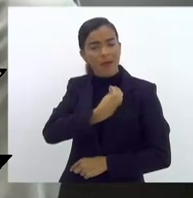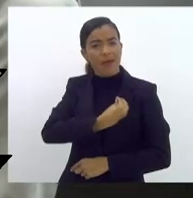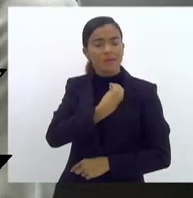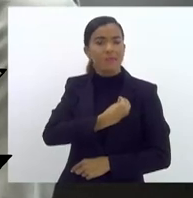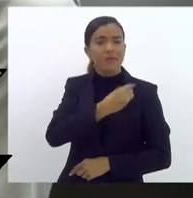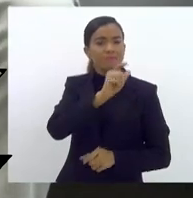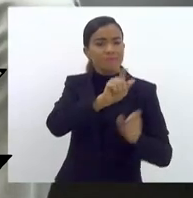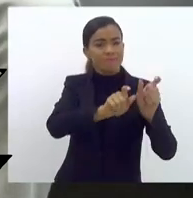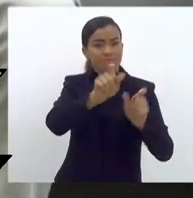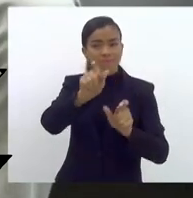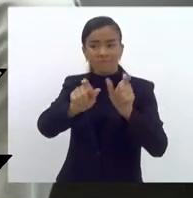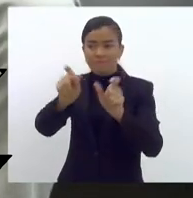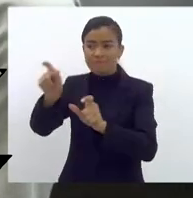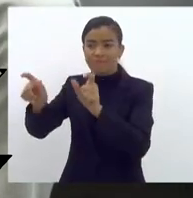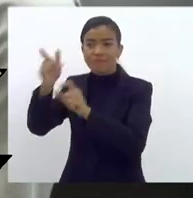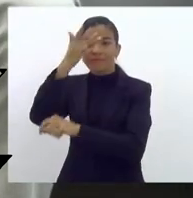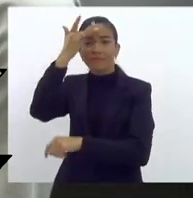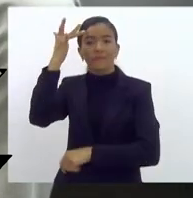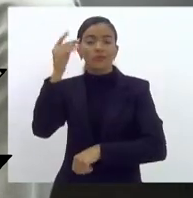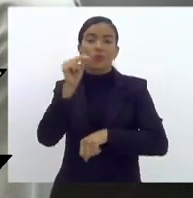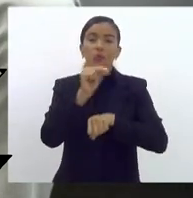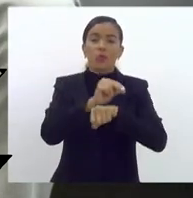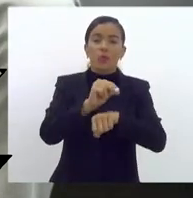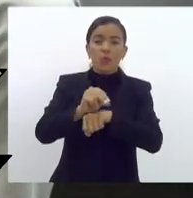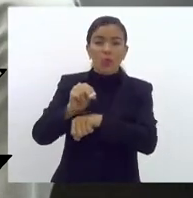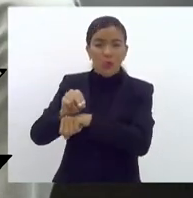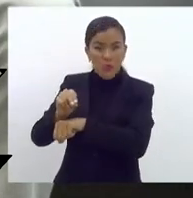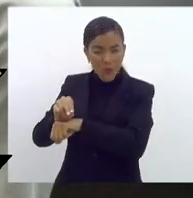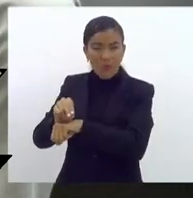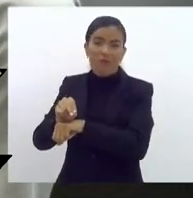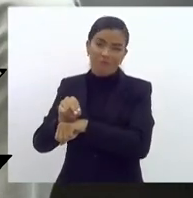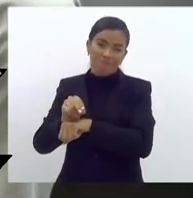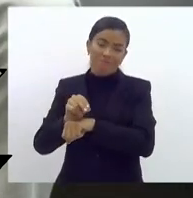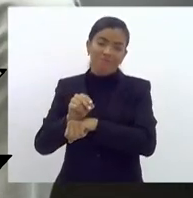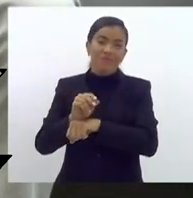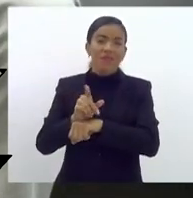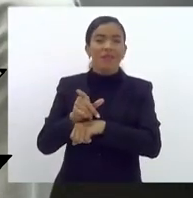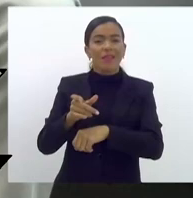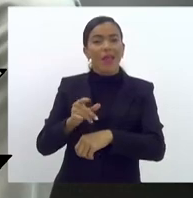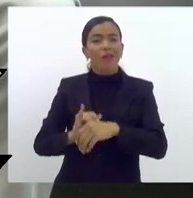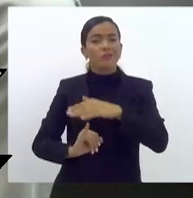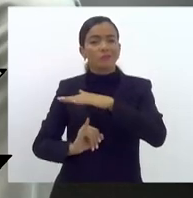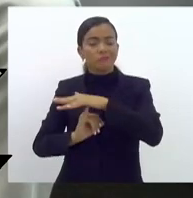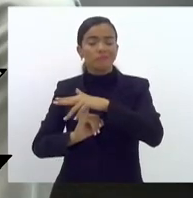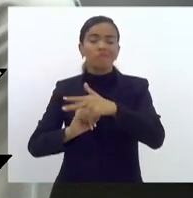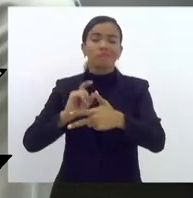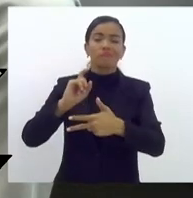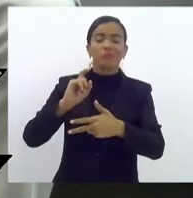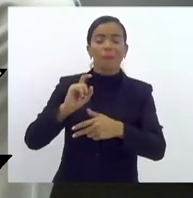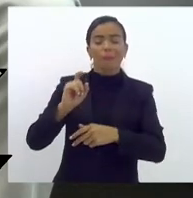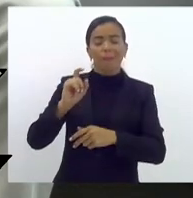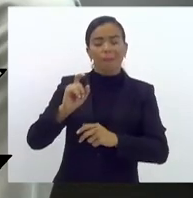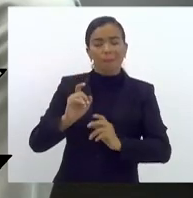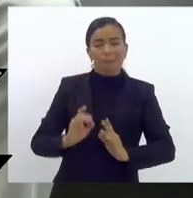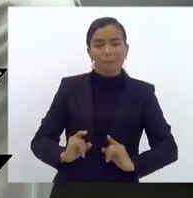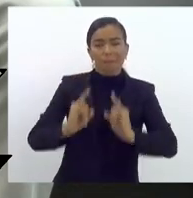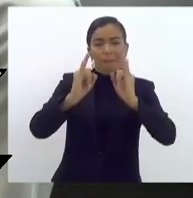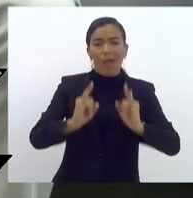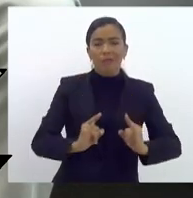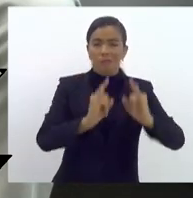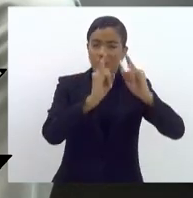aqueles que cuidam do patrimônio que é o órgão patrimonial do Poder Executivo porque